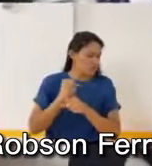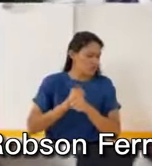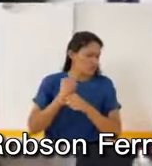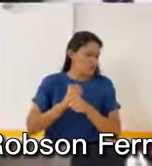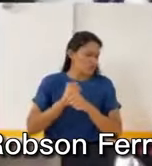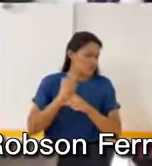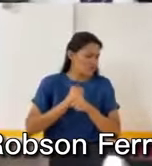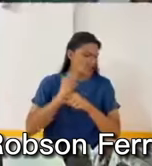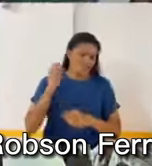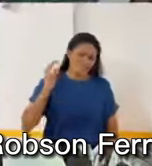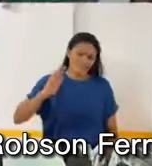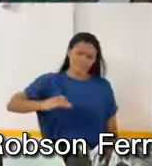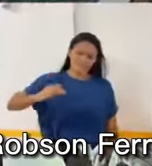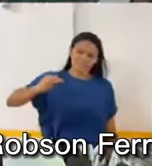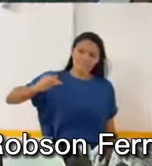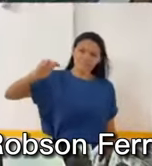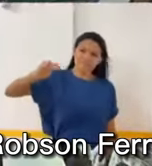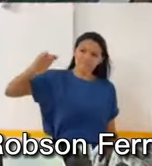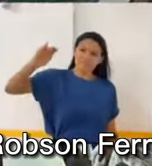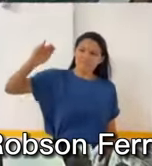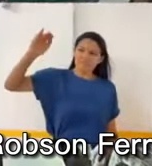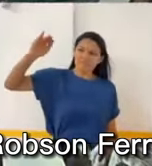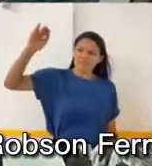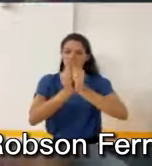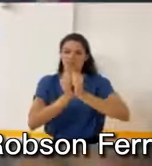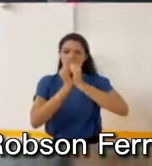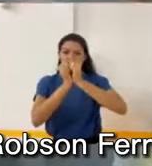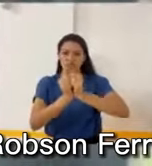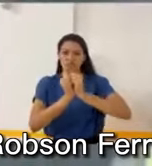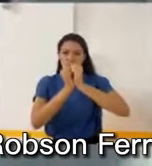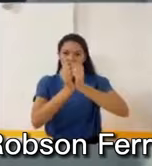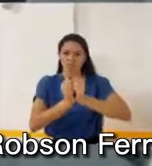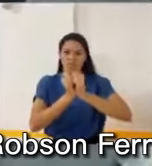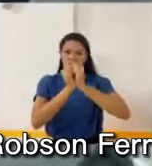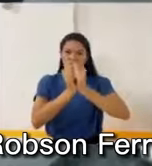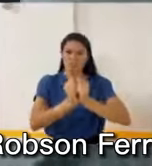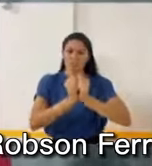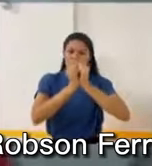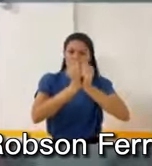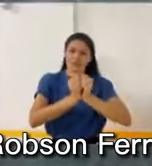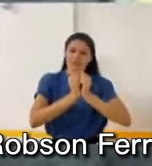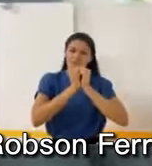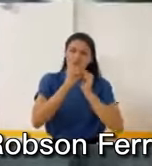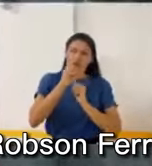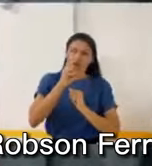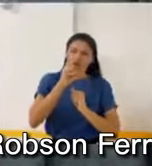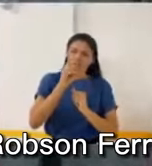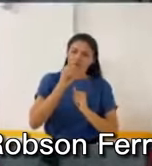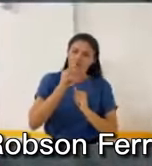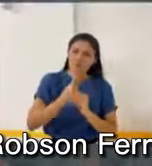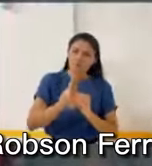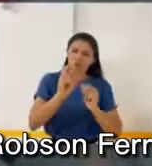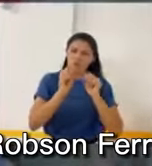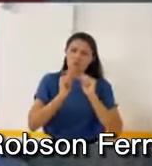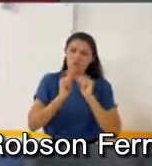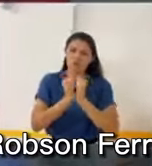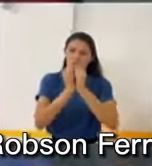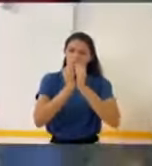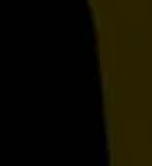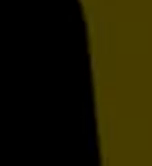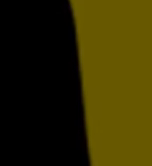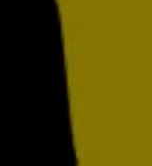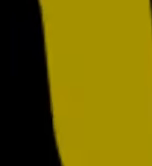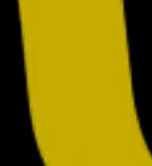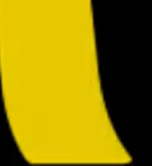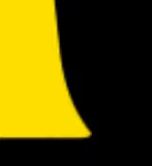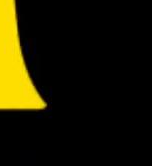cá. Aleluia, quando o paralítico chegar e se jogar em você, vai levantar, vai ser curado. Aleluia, vai ser restaurado.